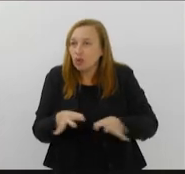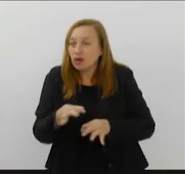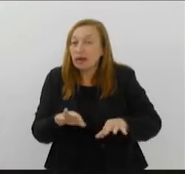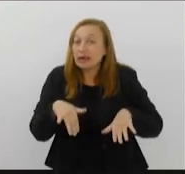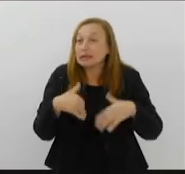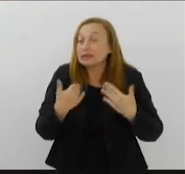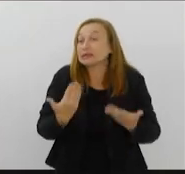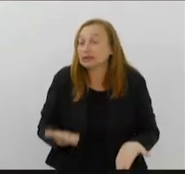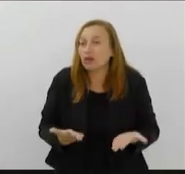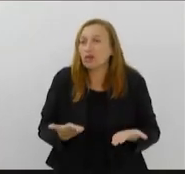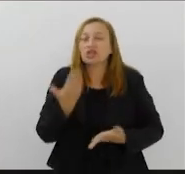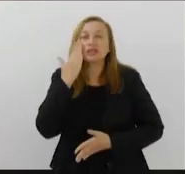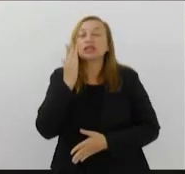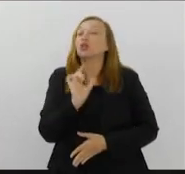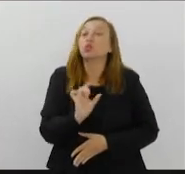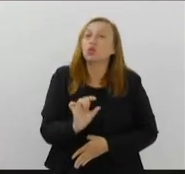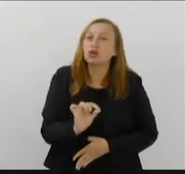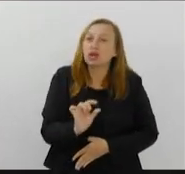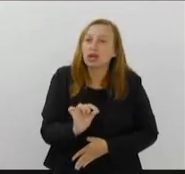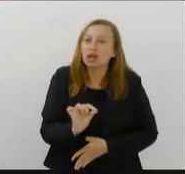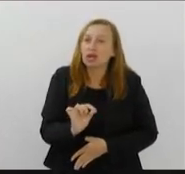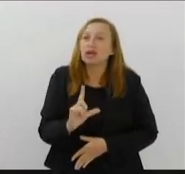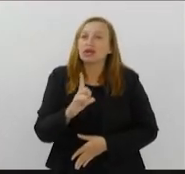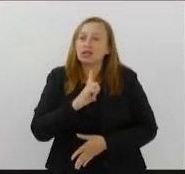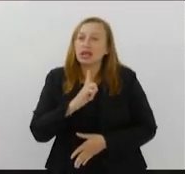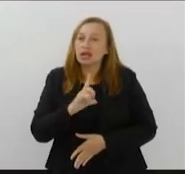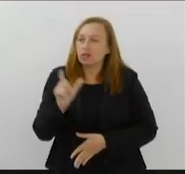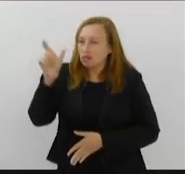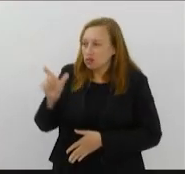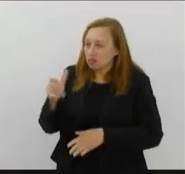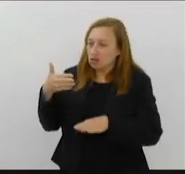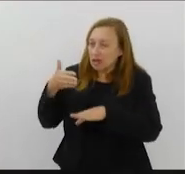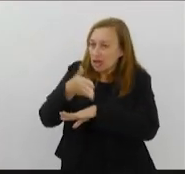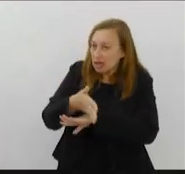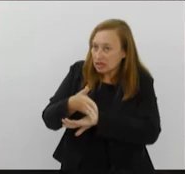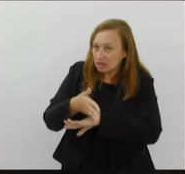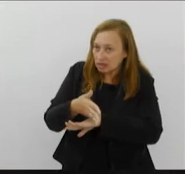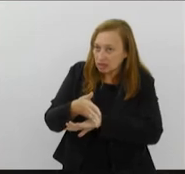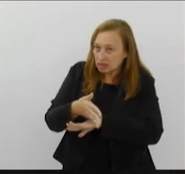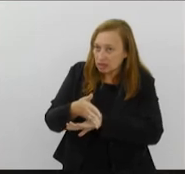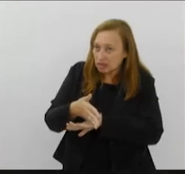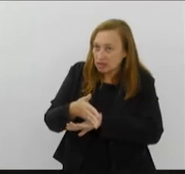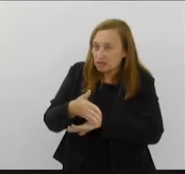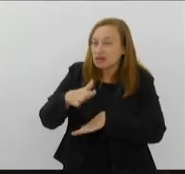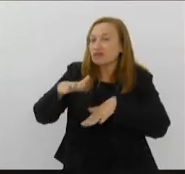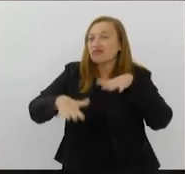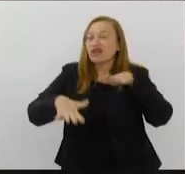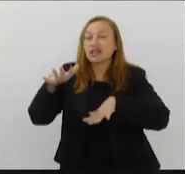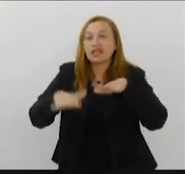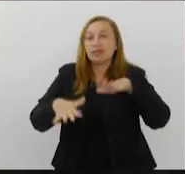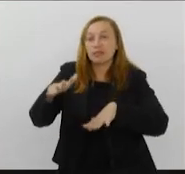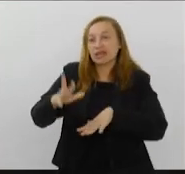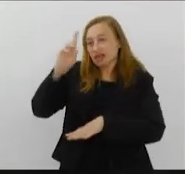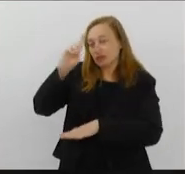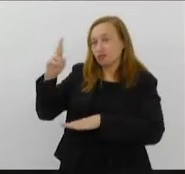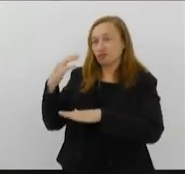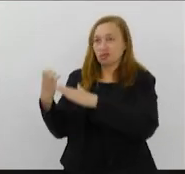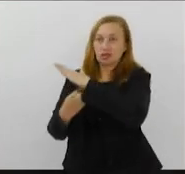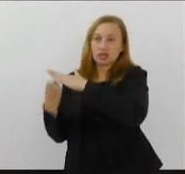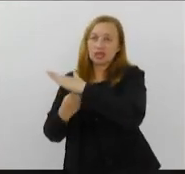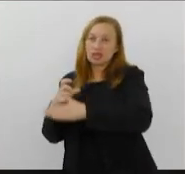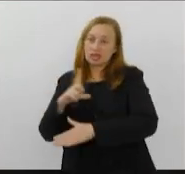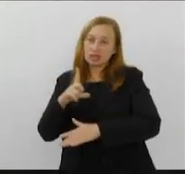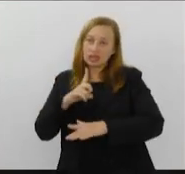gente entende que existe uma questão de quem entra, e isso parte muito do empregador ter essa